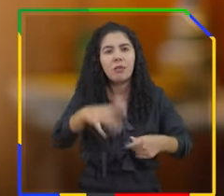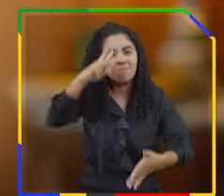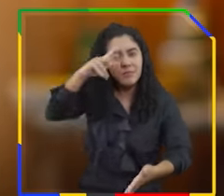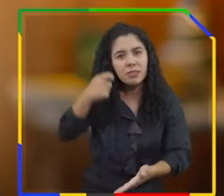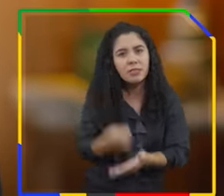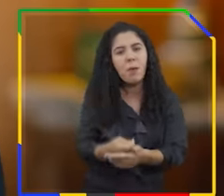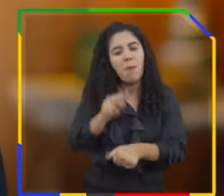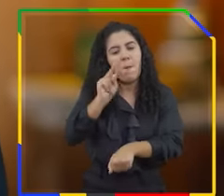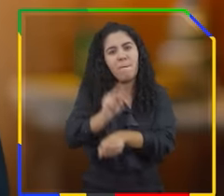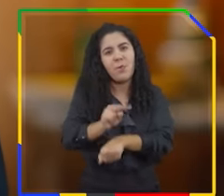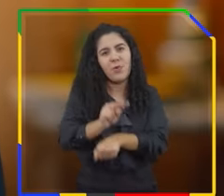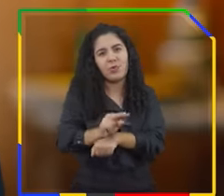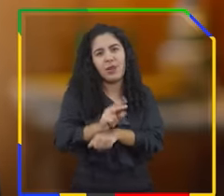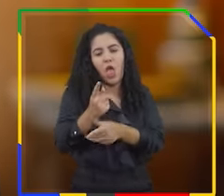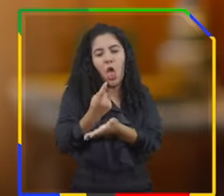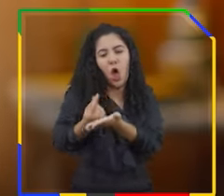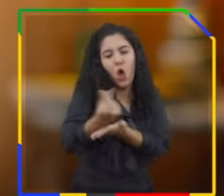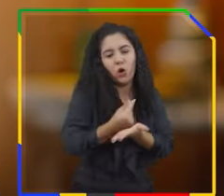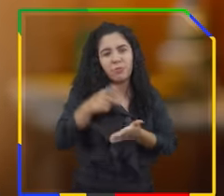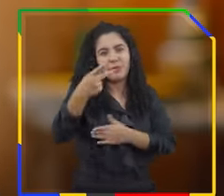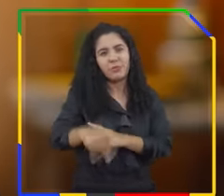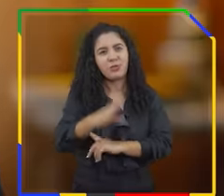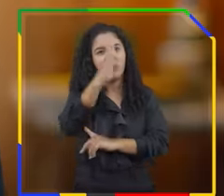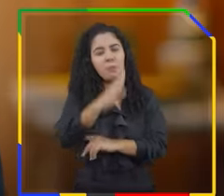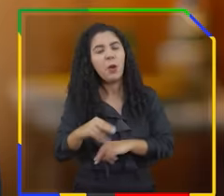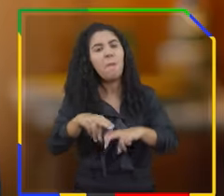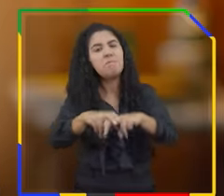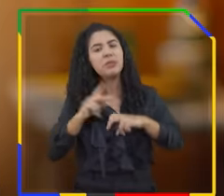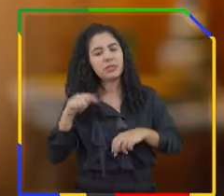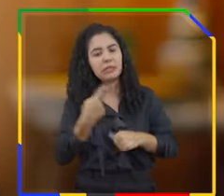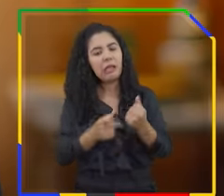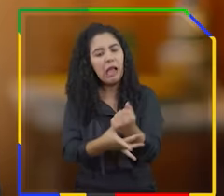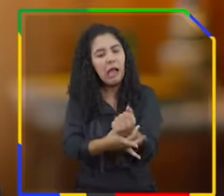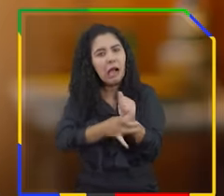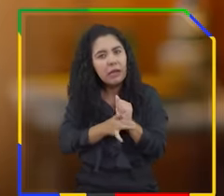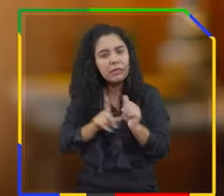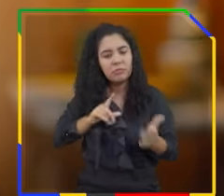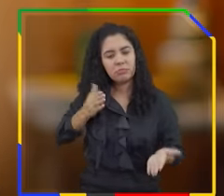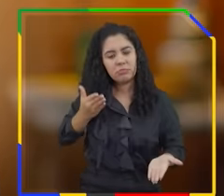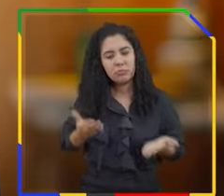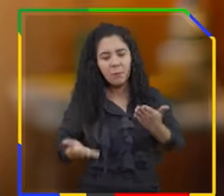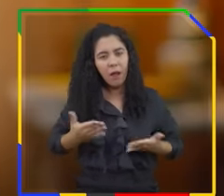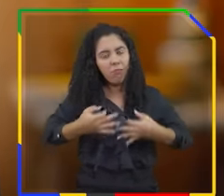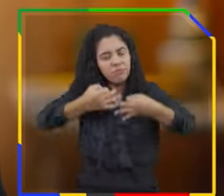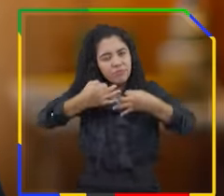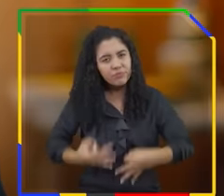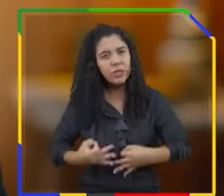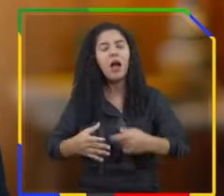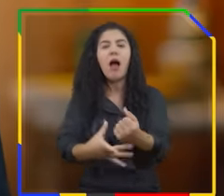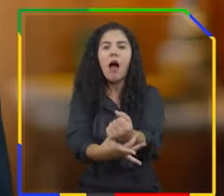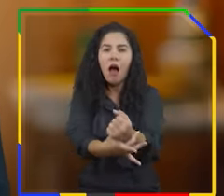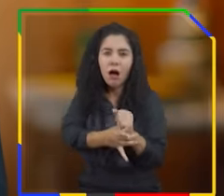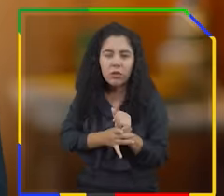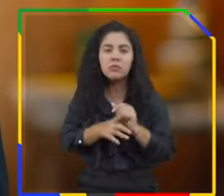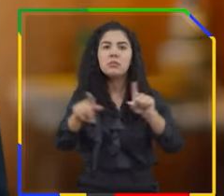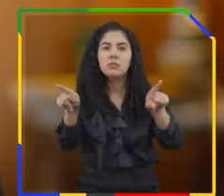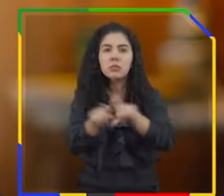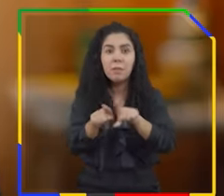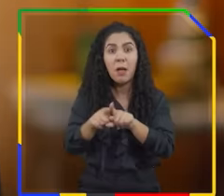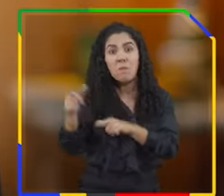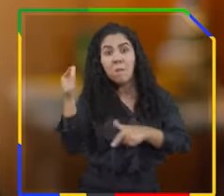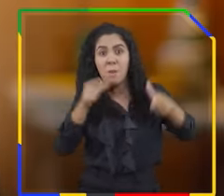proteger a nossa economia. Com isso, garantiremos estabilidade e eficiência. E asseguraremos que os